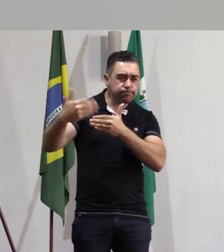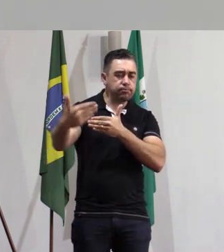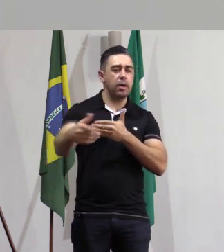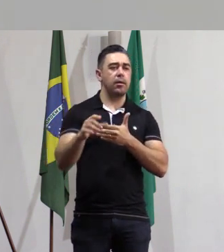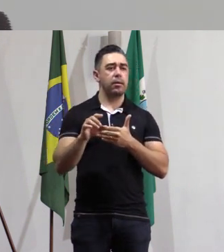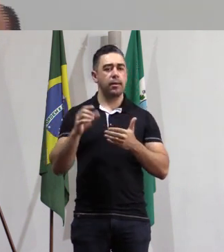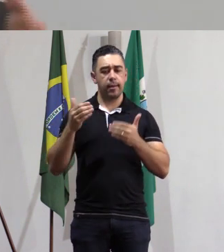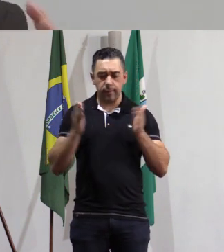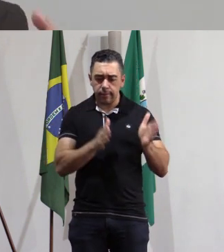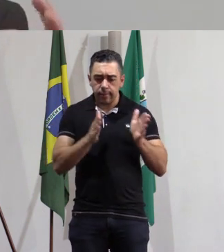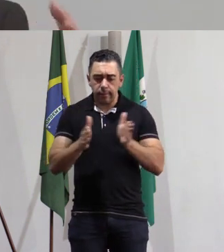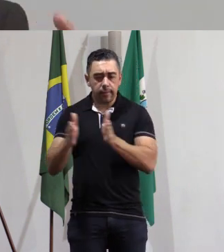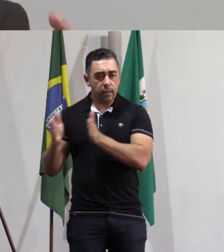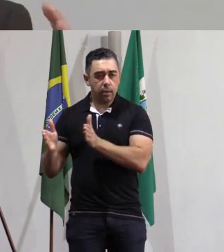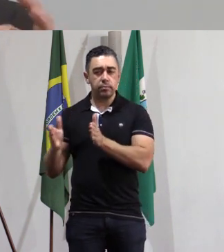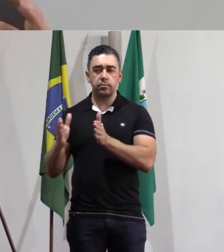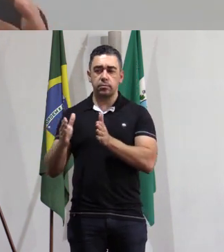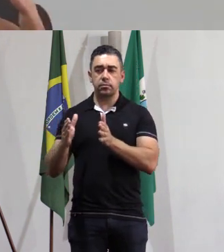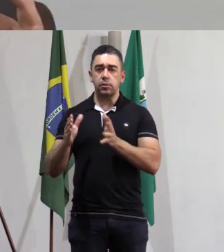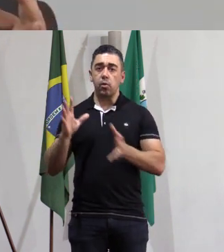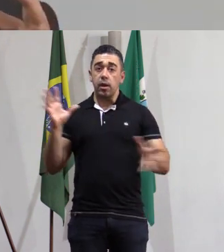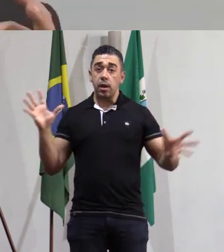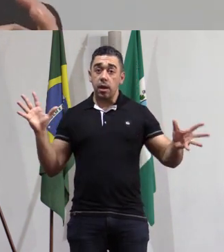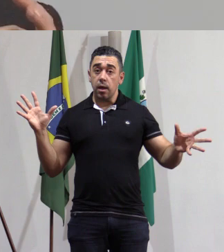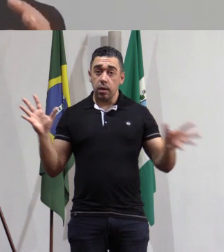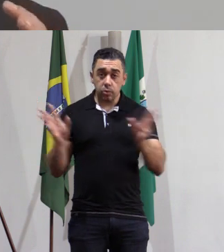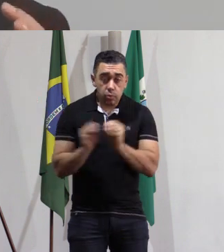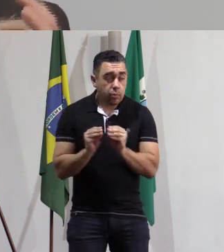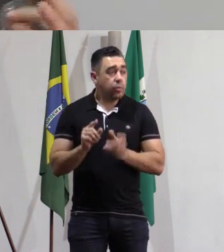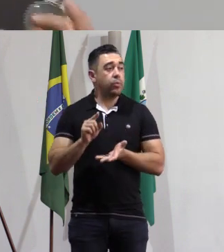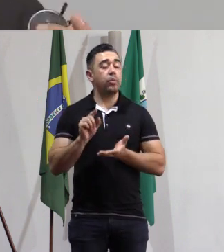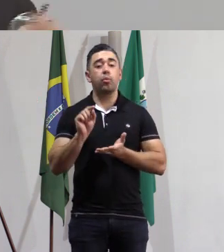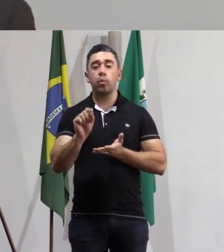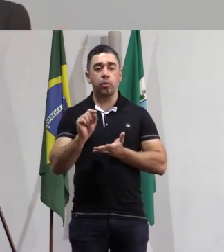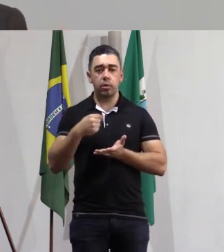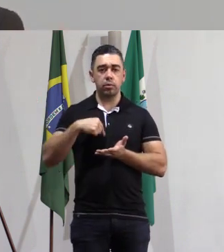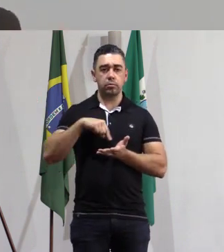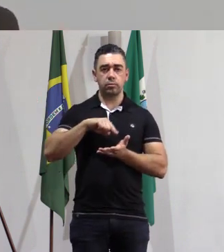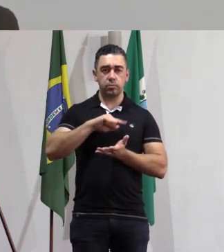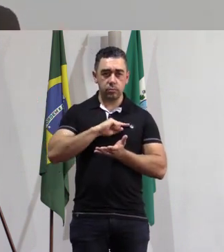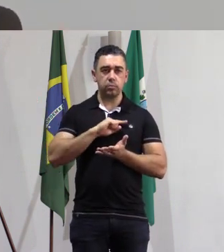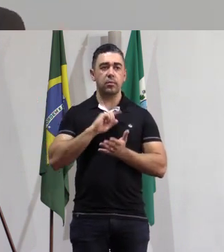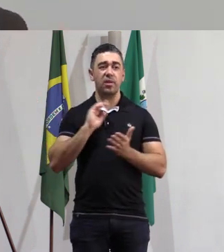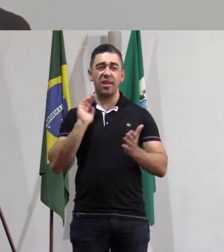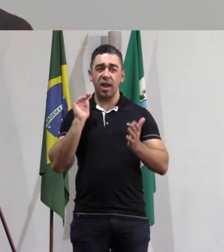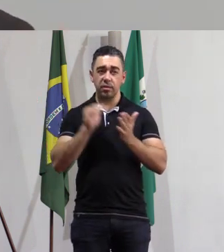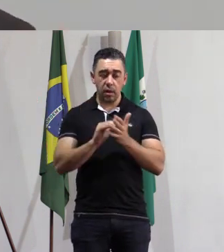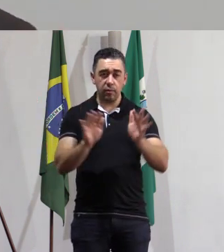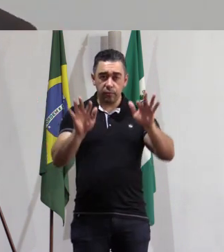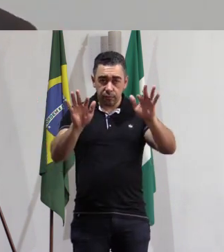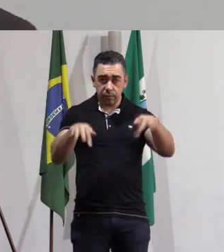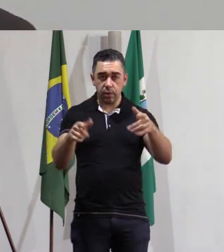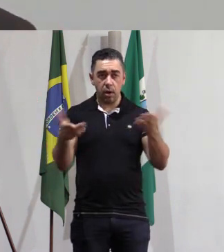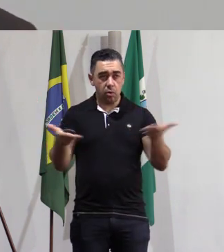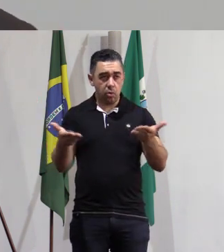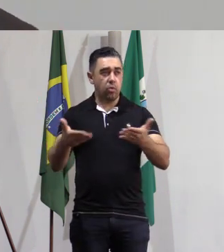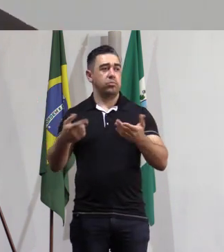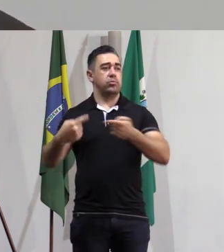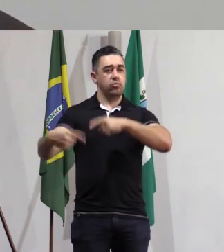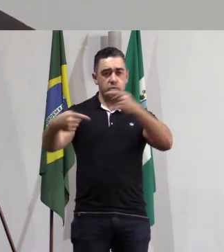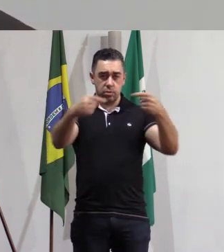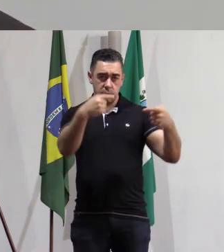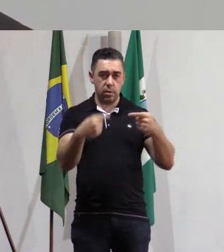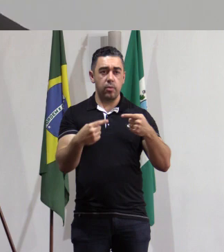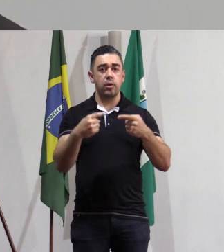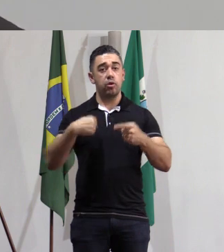etapas. Então, em suma e em resumo, a nossa tarefa, pelo menos até o fechamento da consulta pública, é